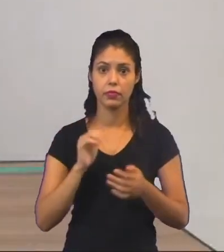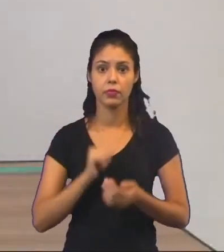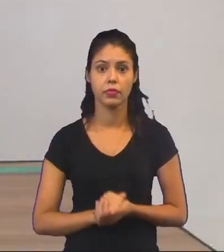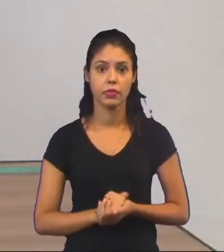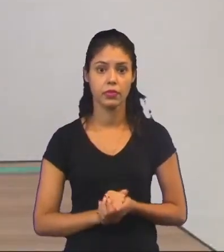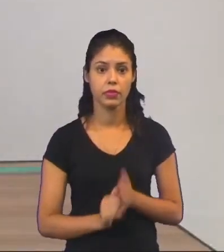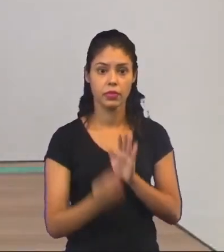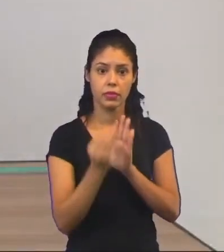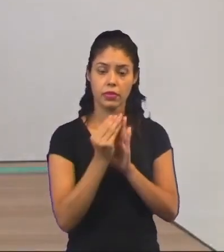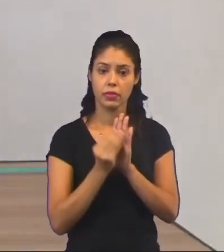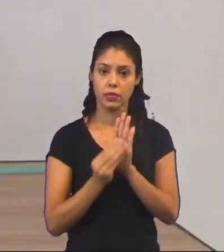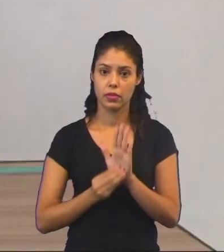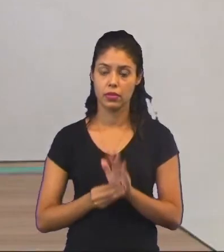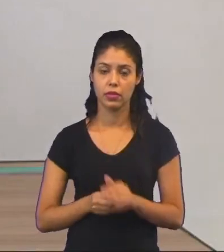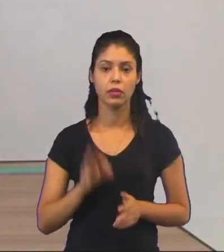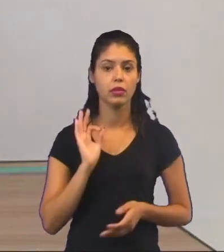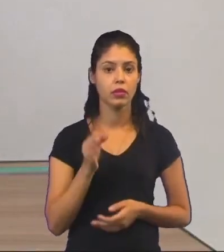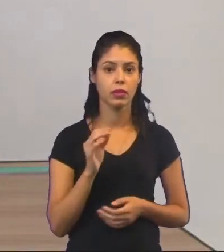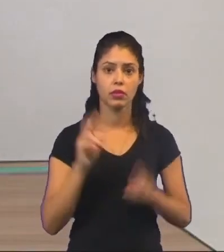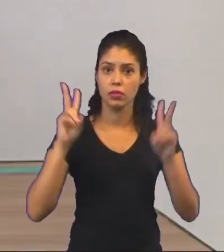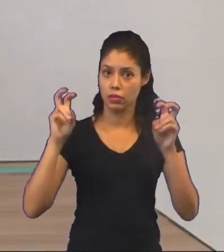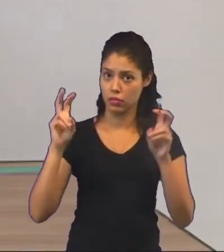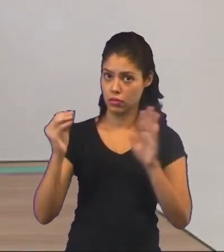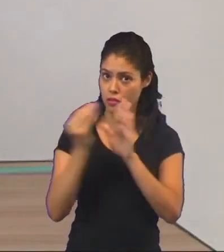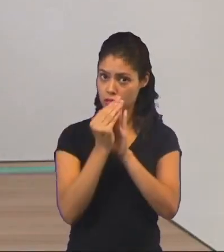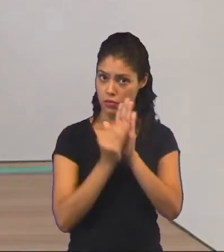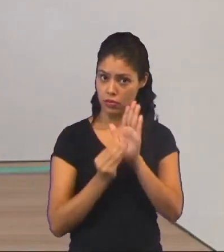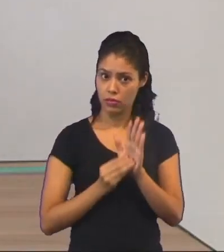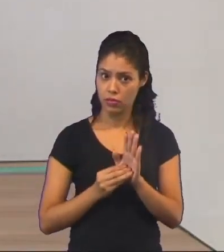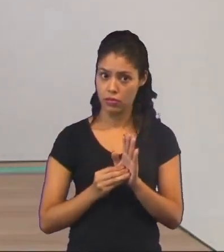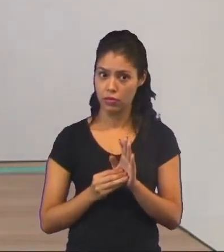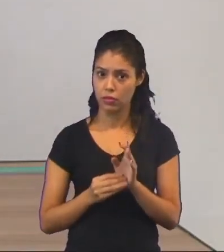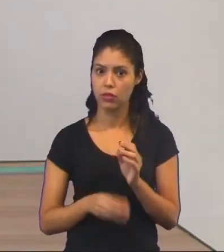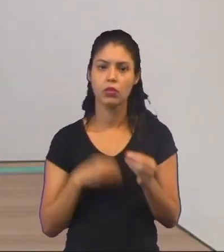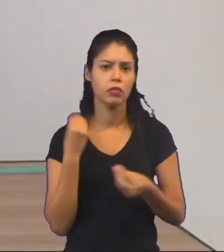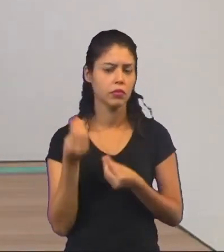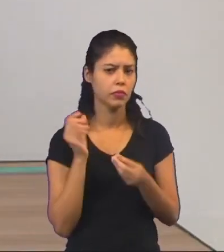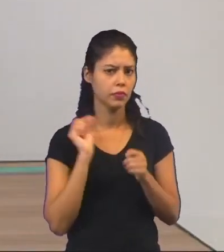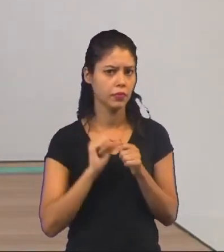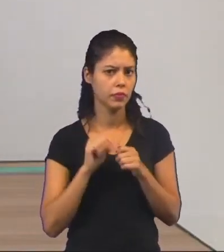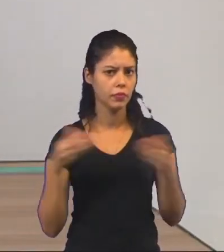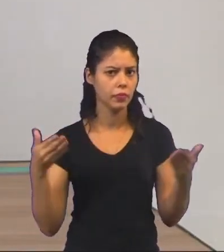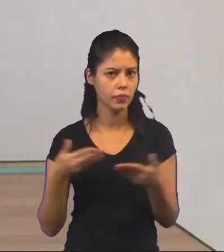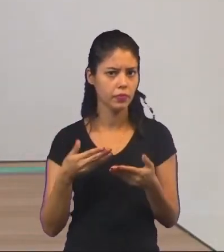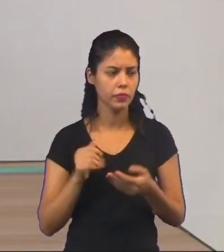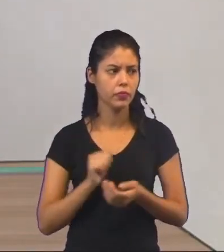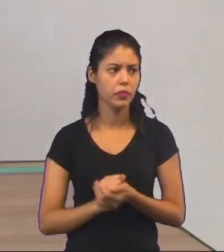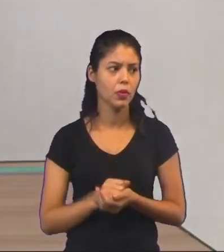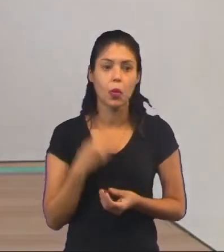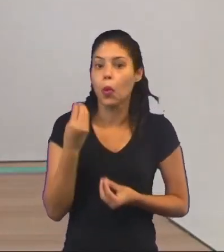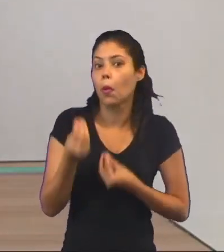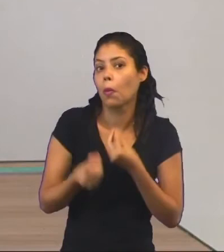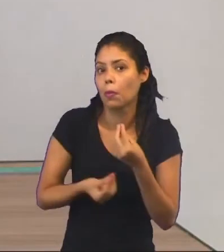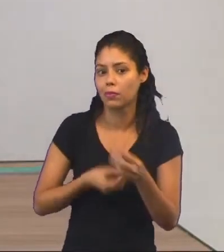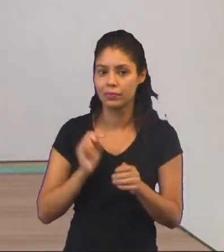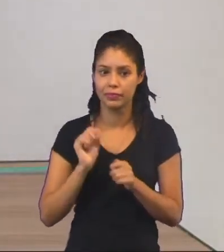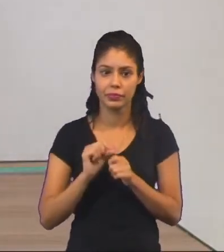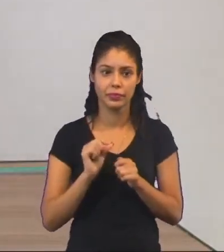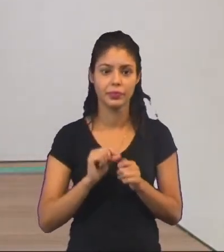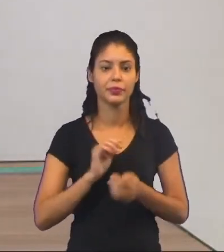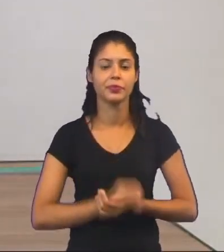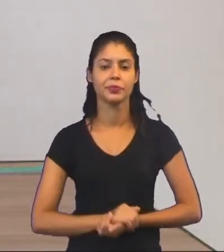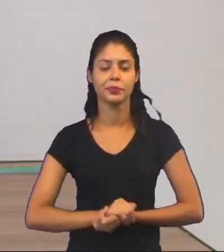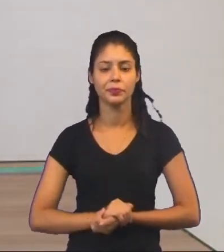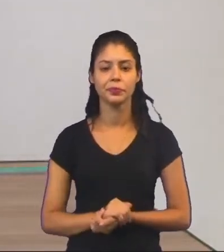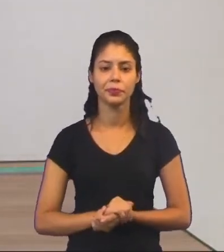finalizamos os ingredientes, certo? Título, ingredientes, eles todos listados. O que nós vamos colocar agora? Modo de